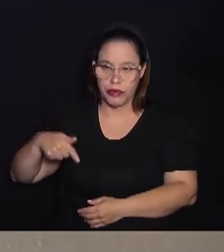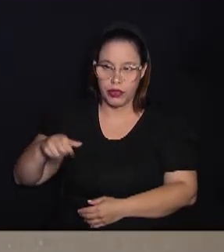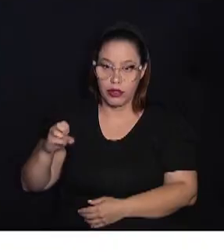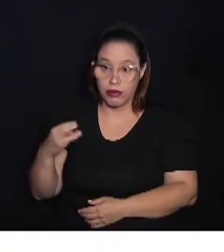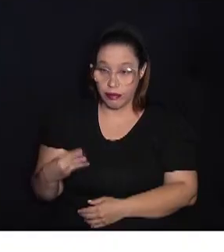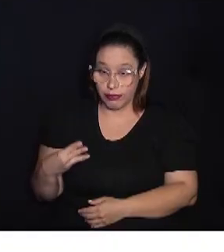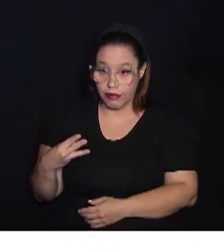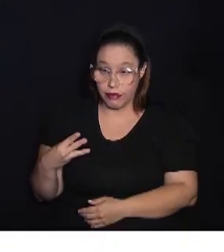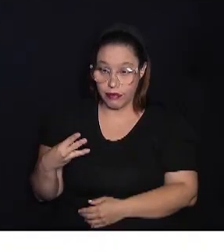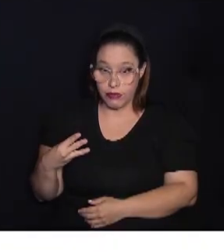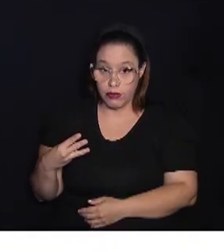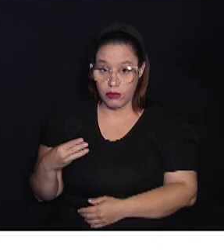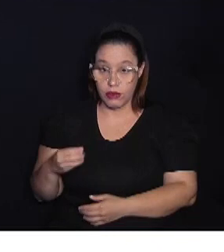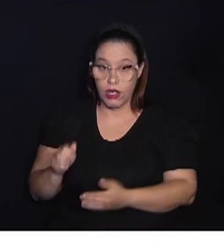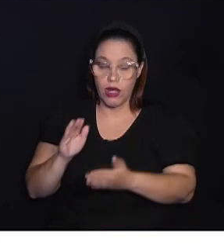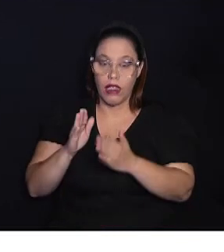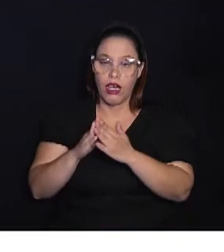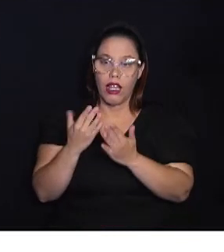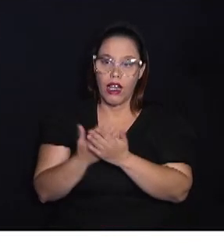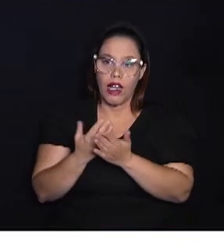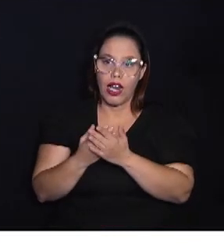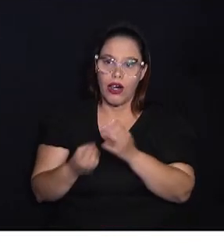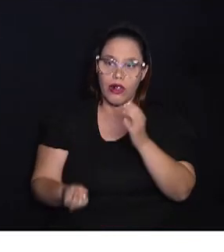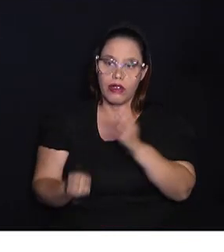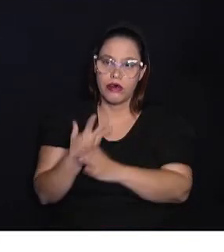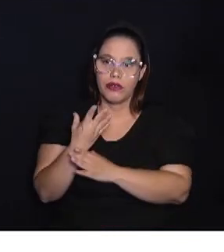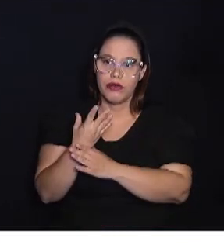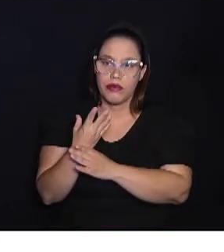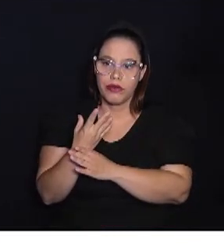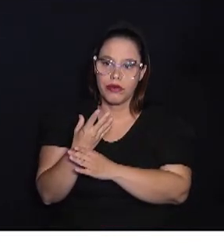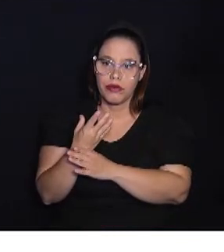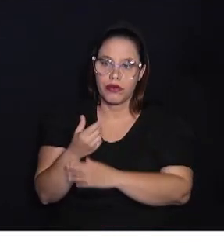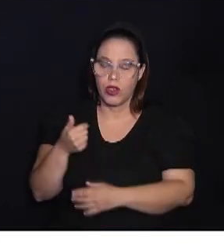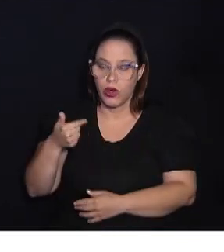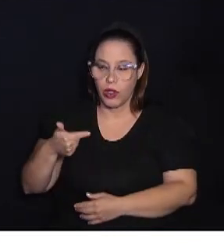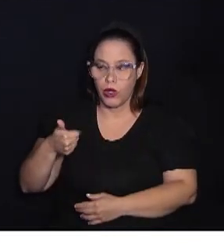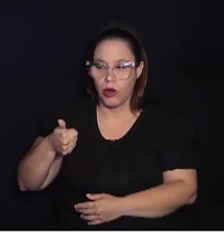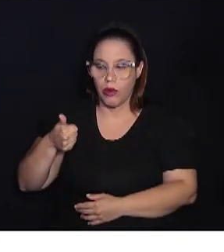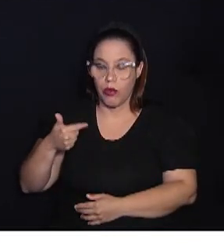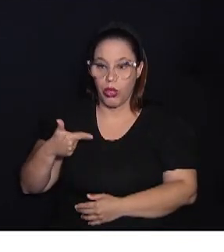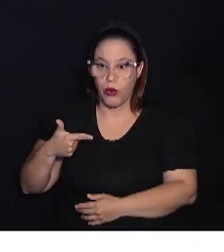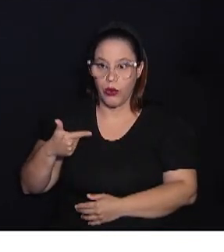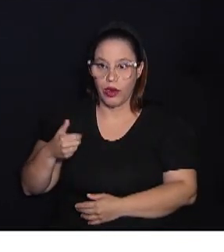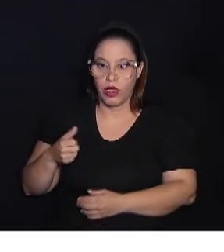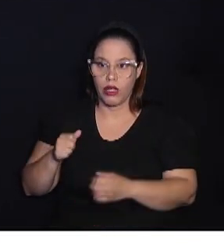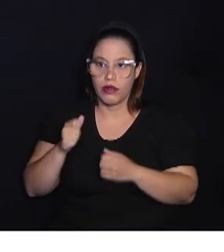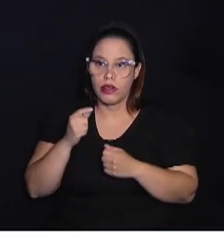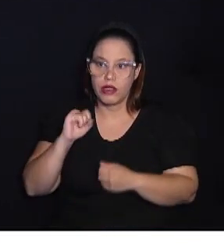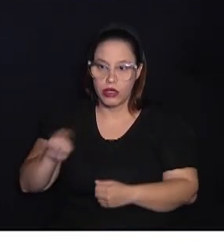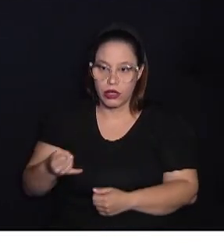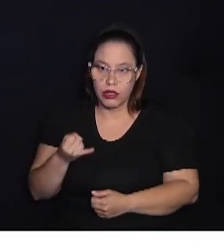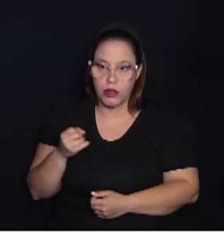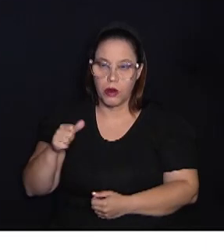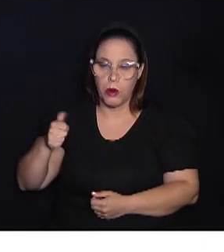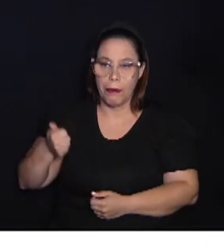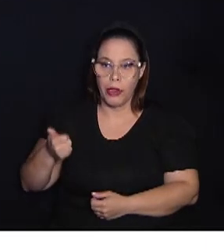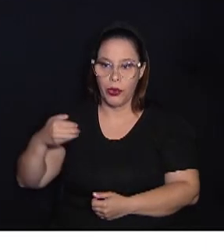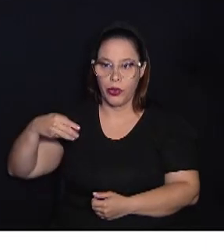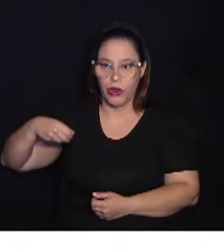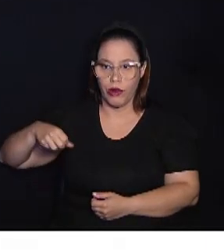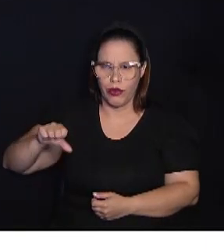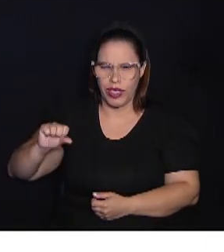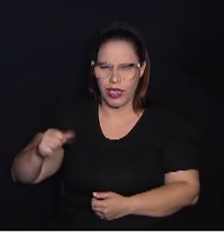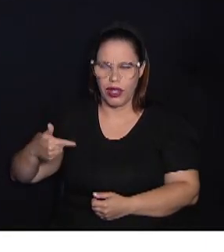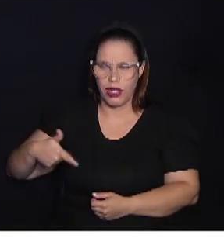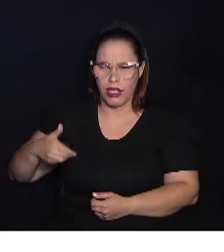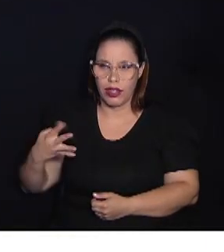1873. A aula inaugural foi realizada em 12 de janeiro de 1874.